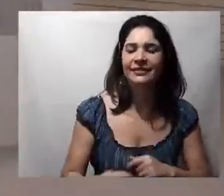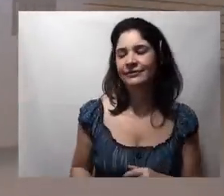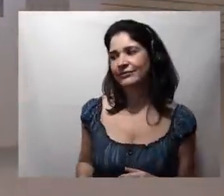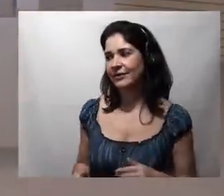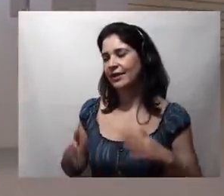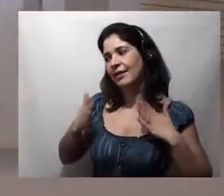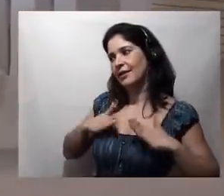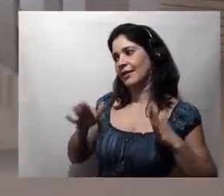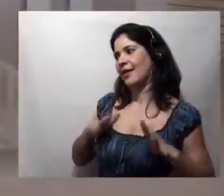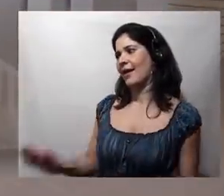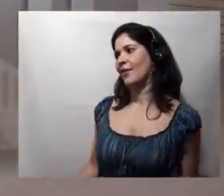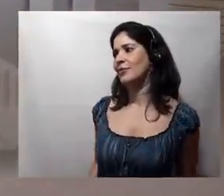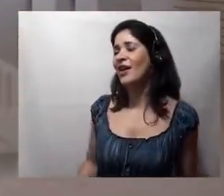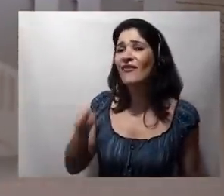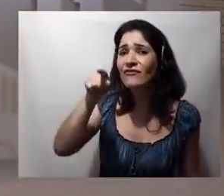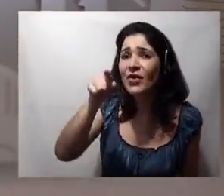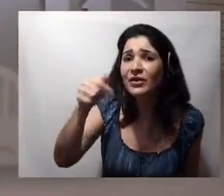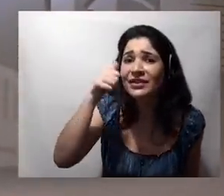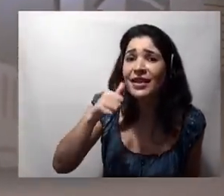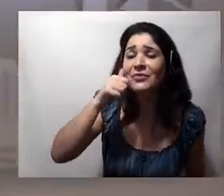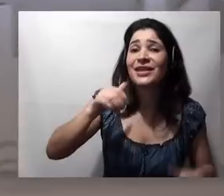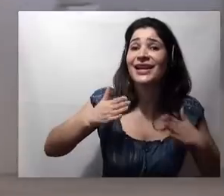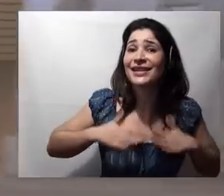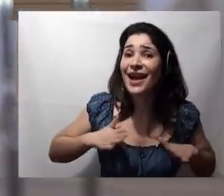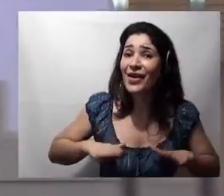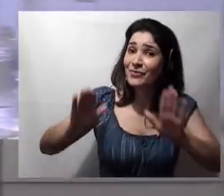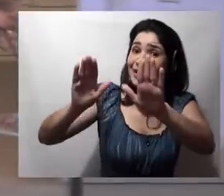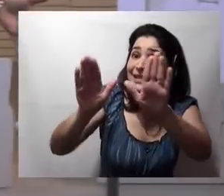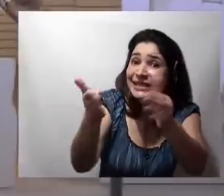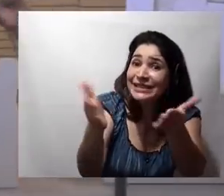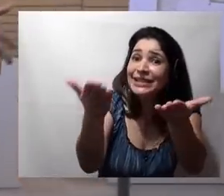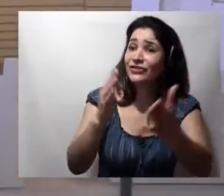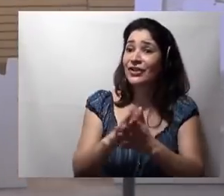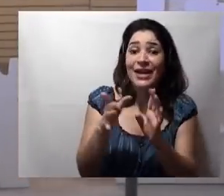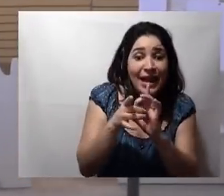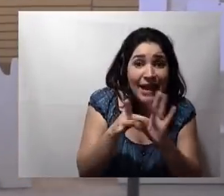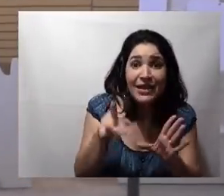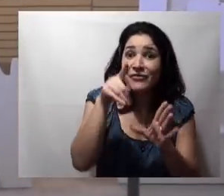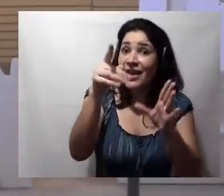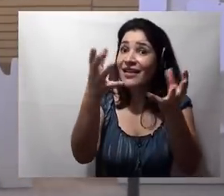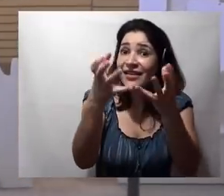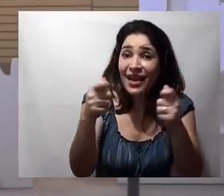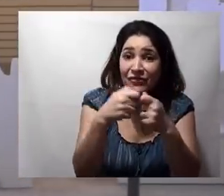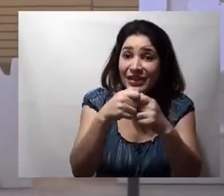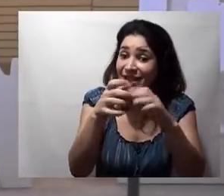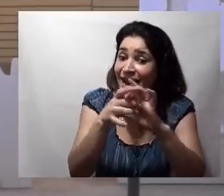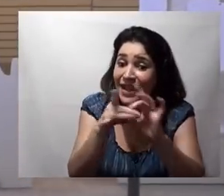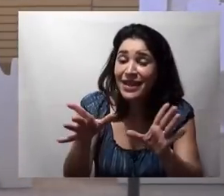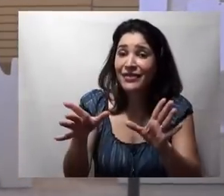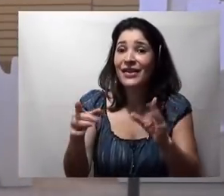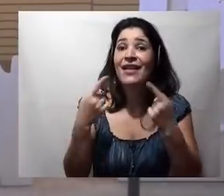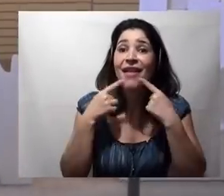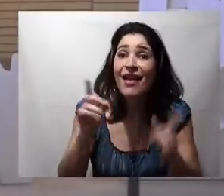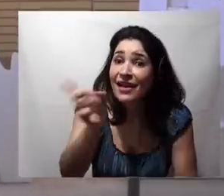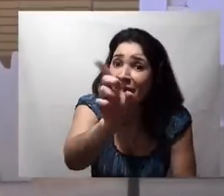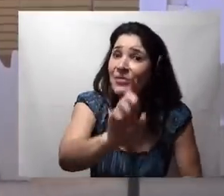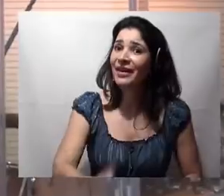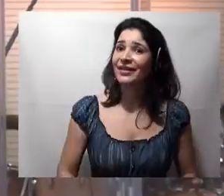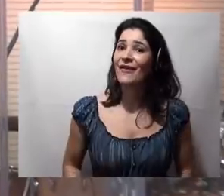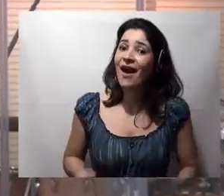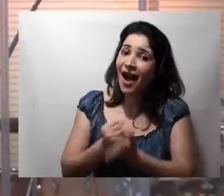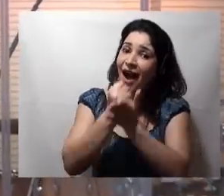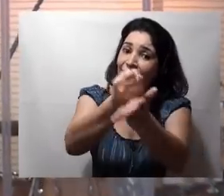e o bem falta aqui o dono não é possível não é possível dor na pelo amor de deus dona ajuda nós